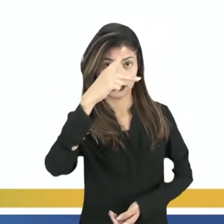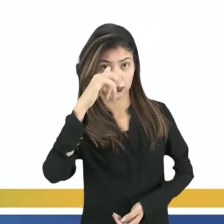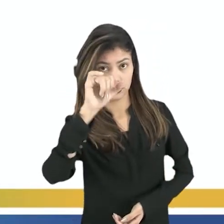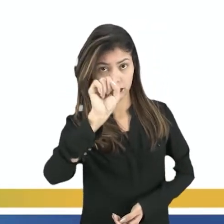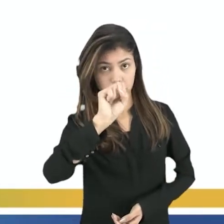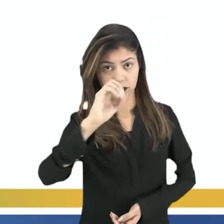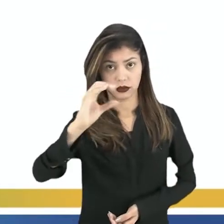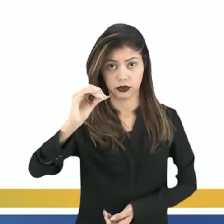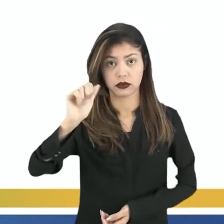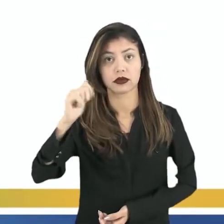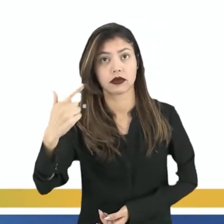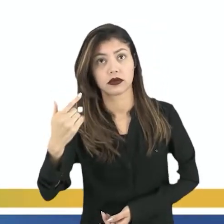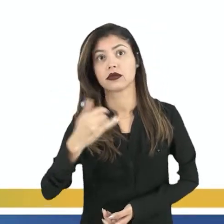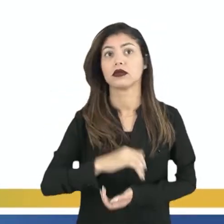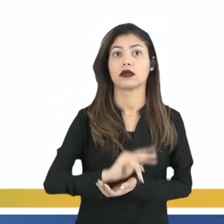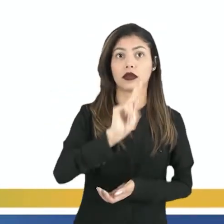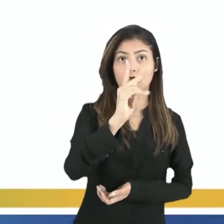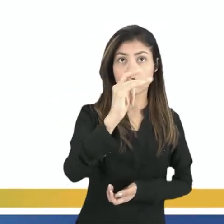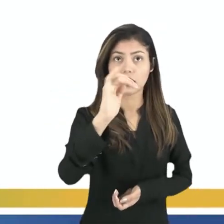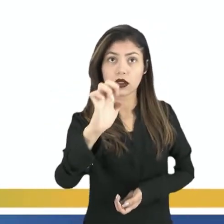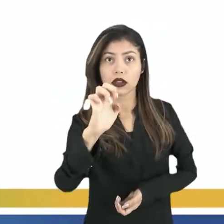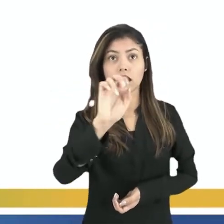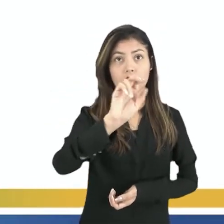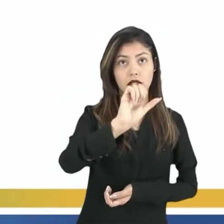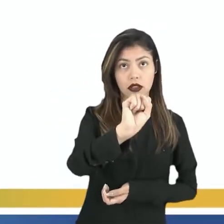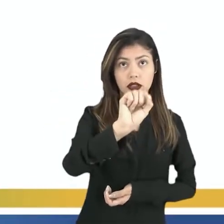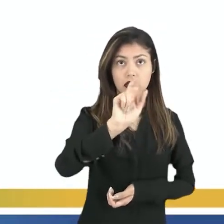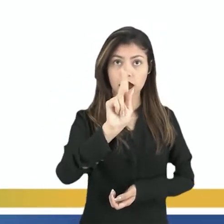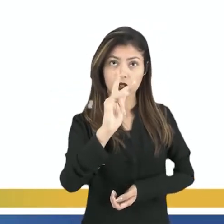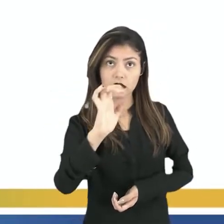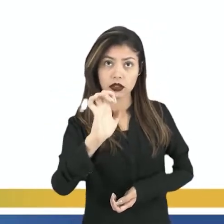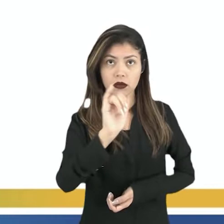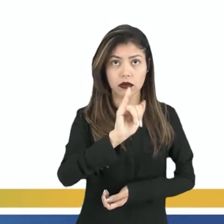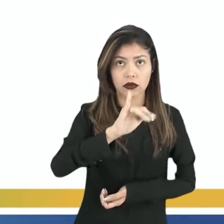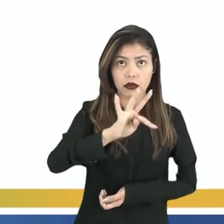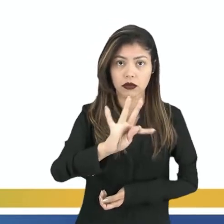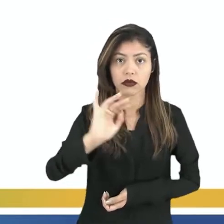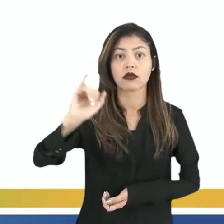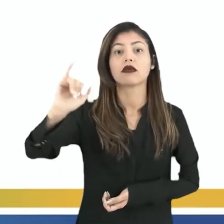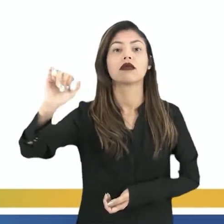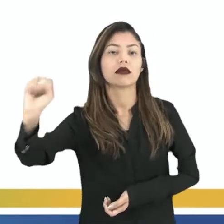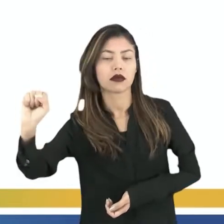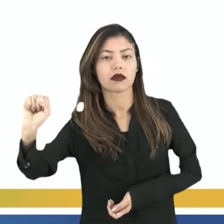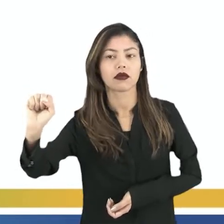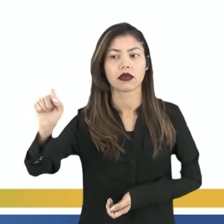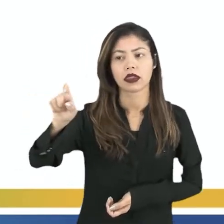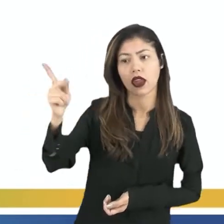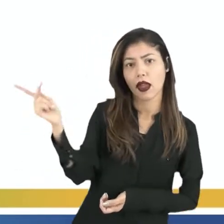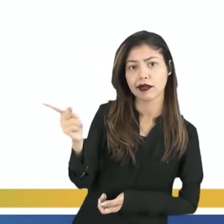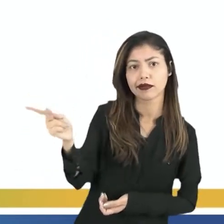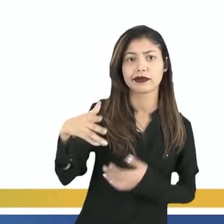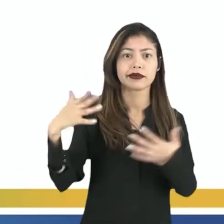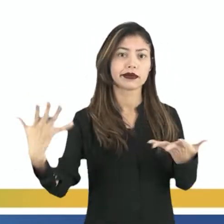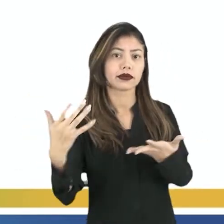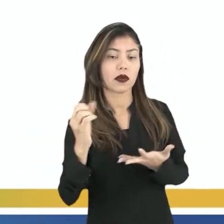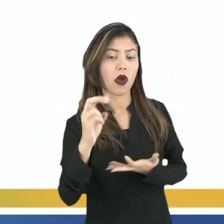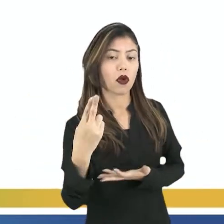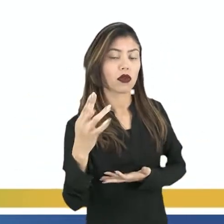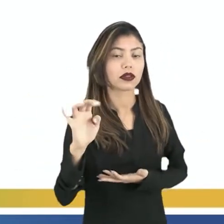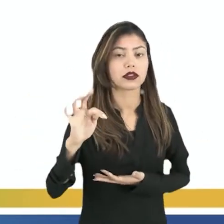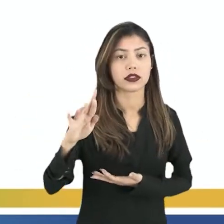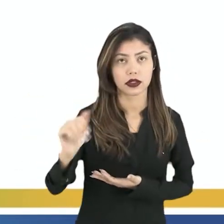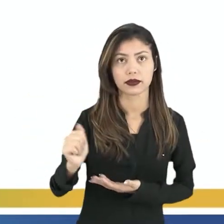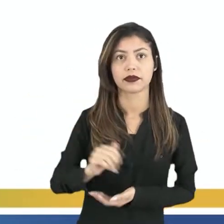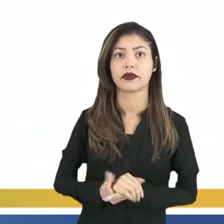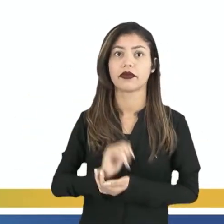he, she e it, nós usamos o verbo to be is, que vai significar ele ou ela é ou está. E